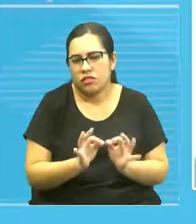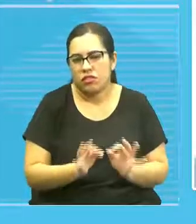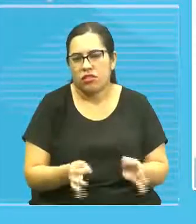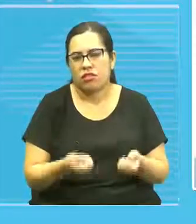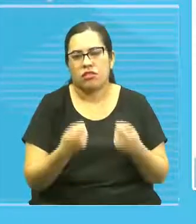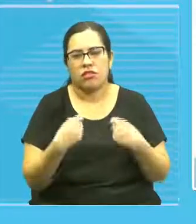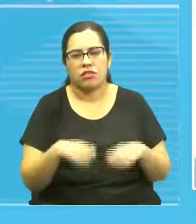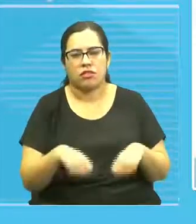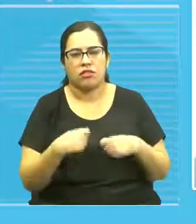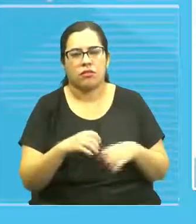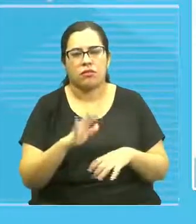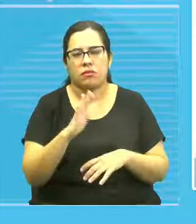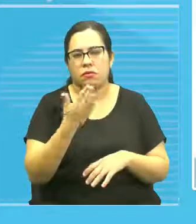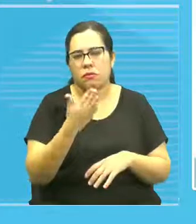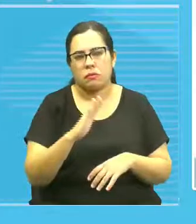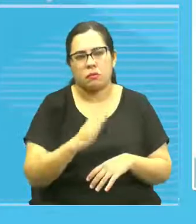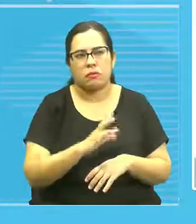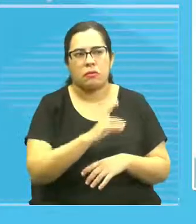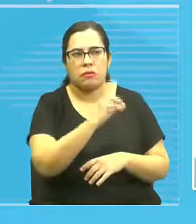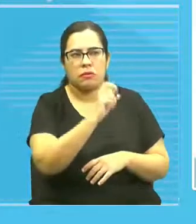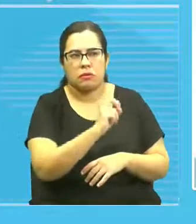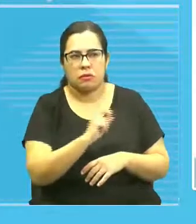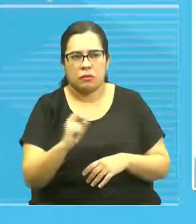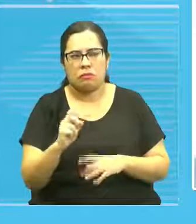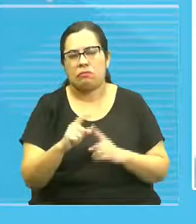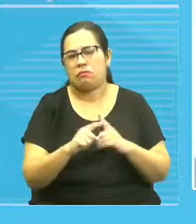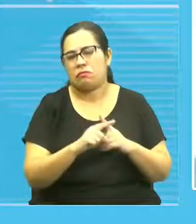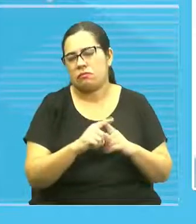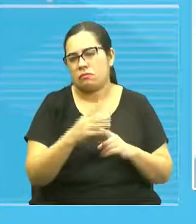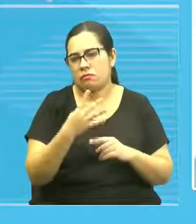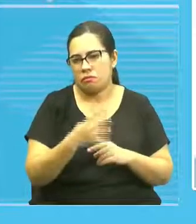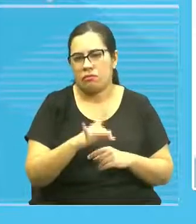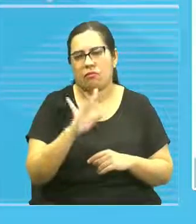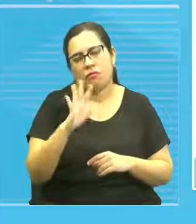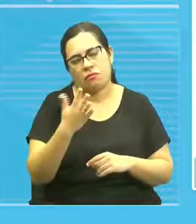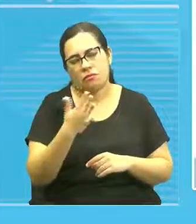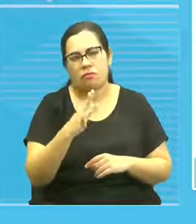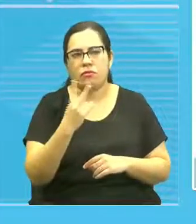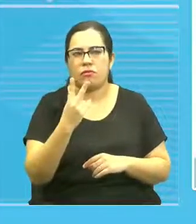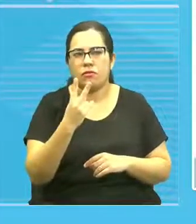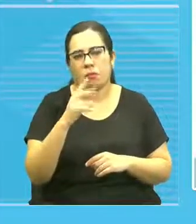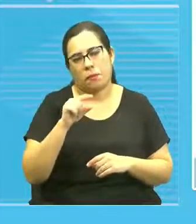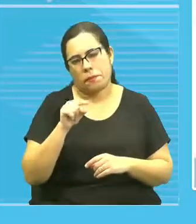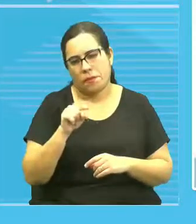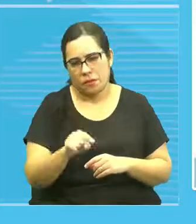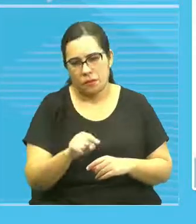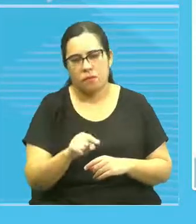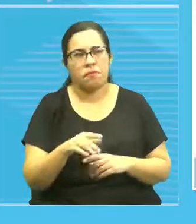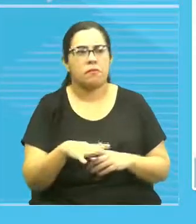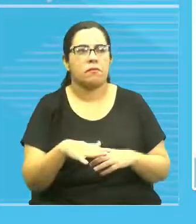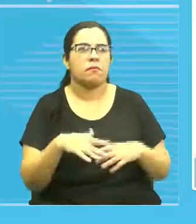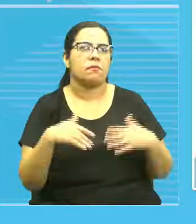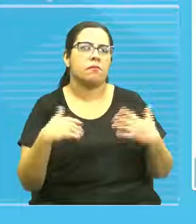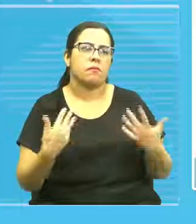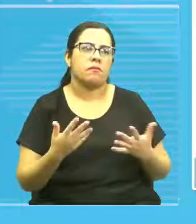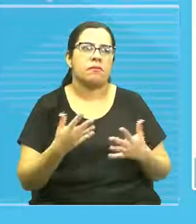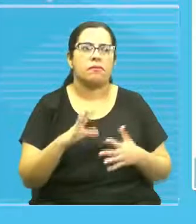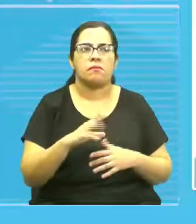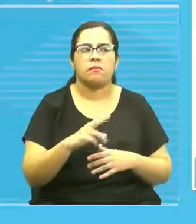vai aproximar 500 vezes 4, aproximadamente 2.000. O valor aqui